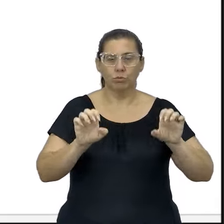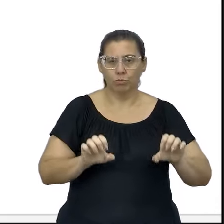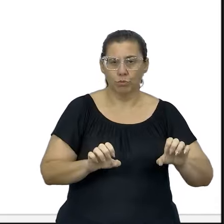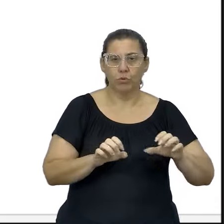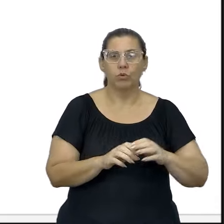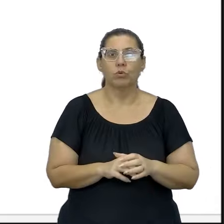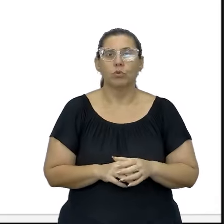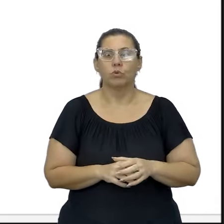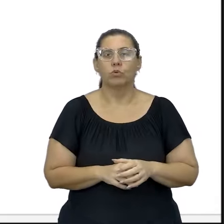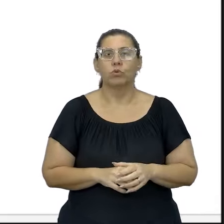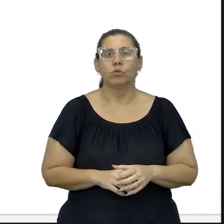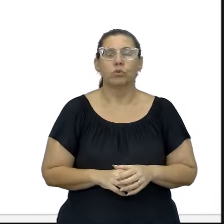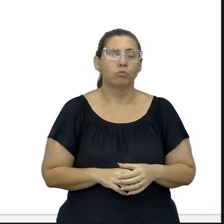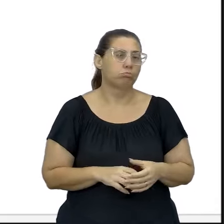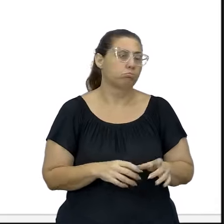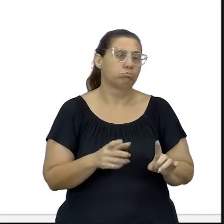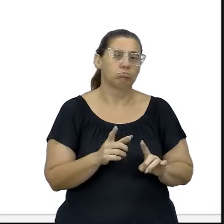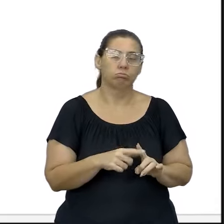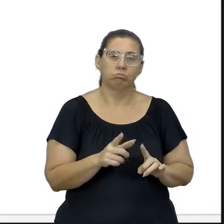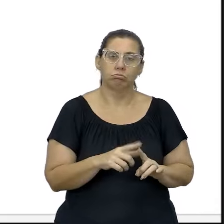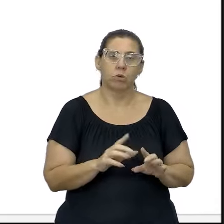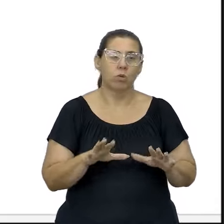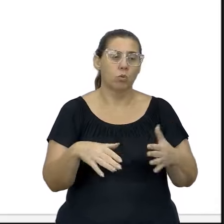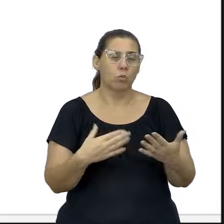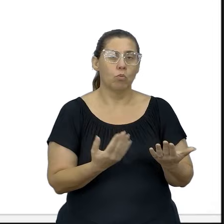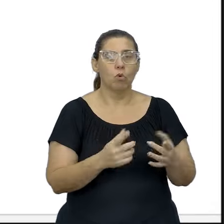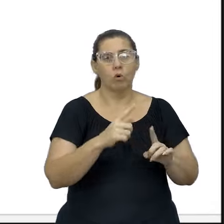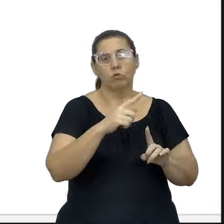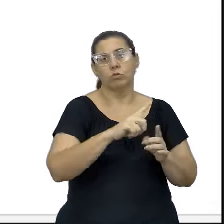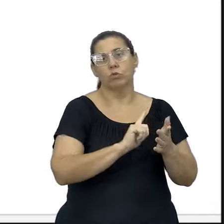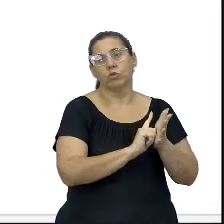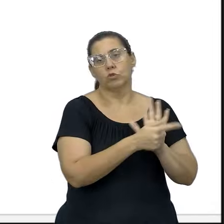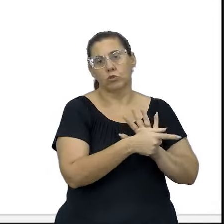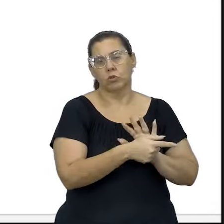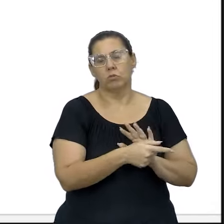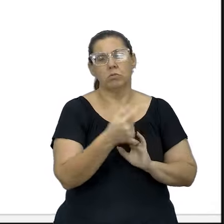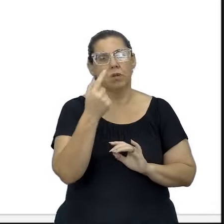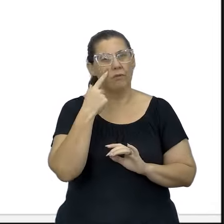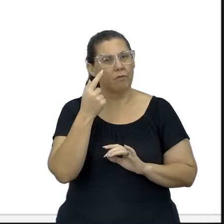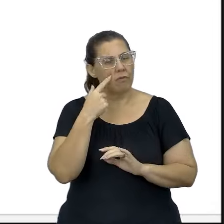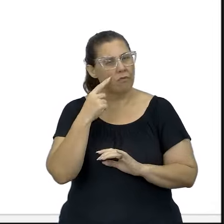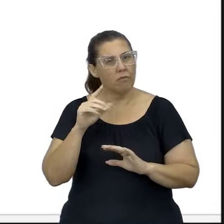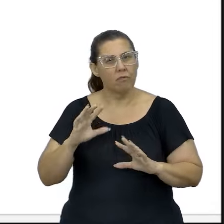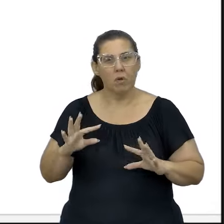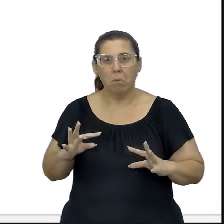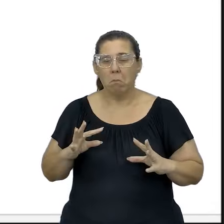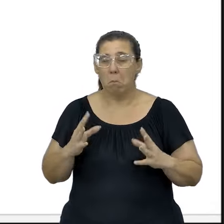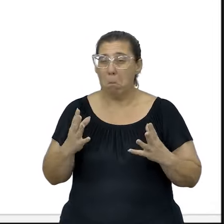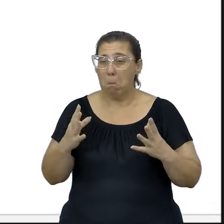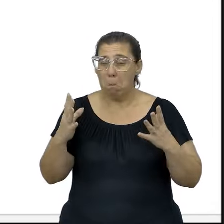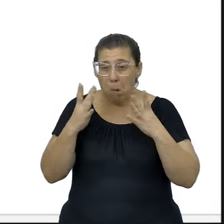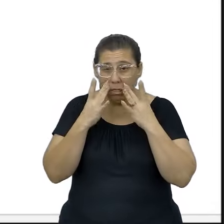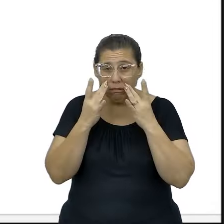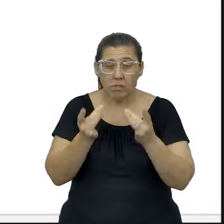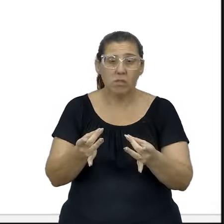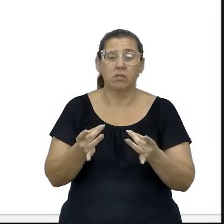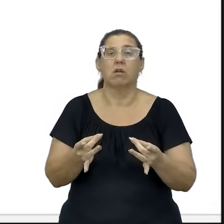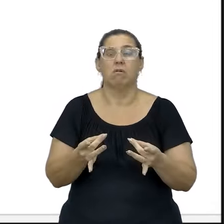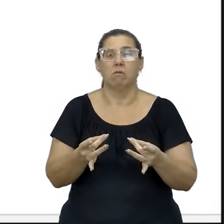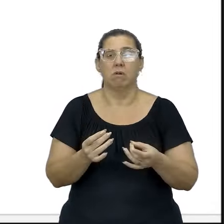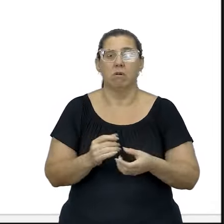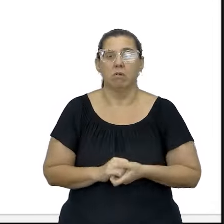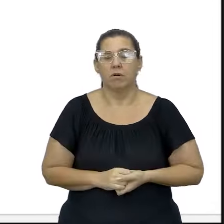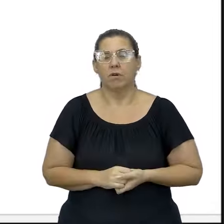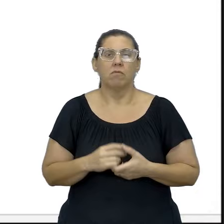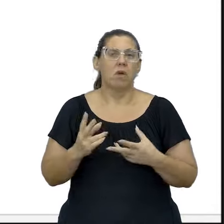estrutura composicional, o estilo, a finalidade do gênero. A gente precisa marcar muito isso no nosso planejamento, né? E o que